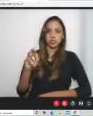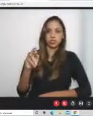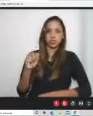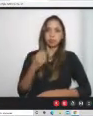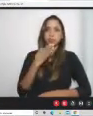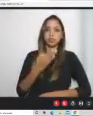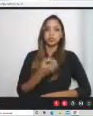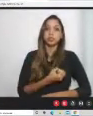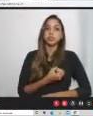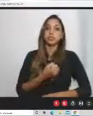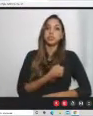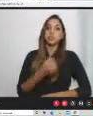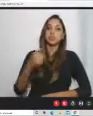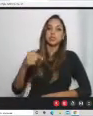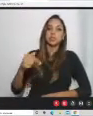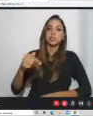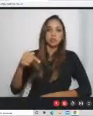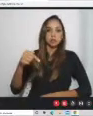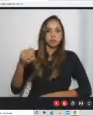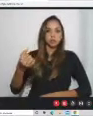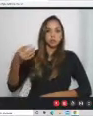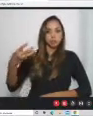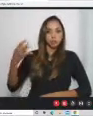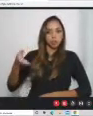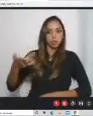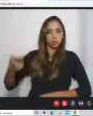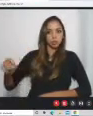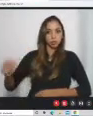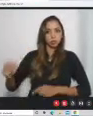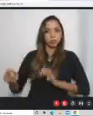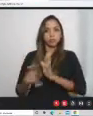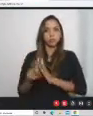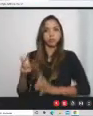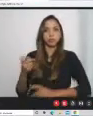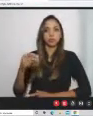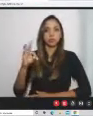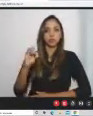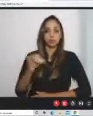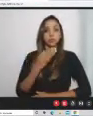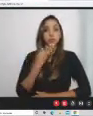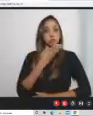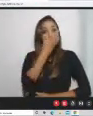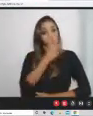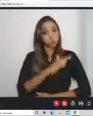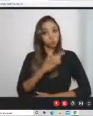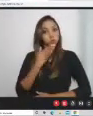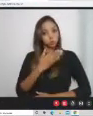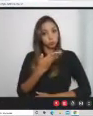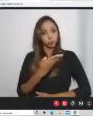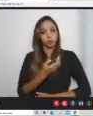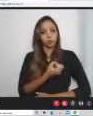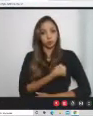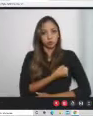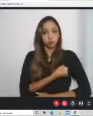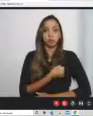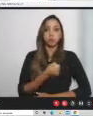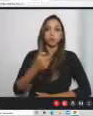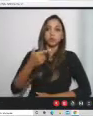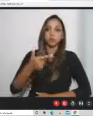784/2021. Vereador Hamilton Rademac Pereira indica, reitera a indicação de número